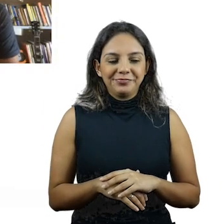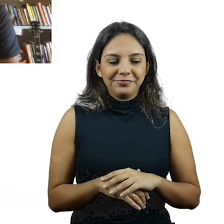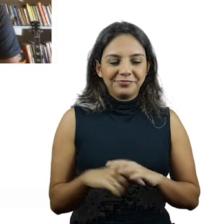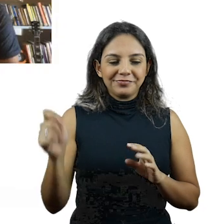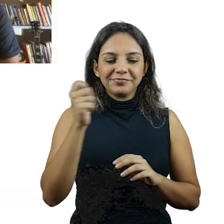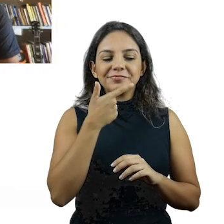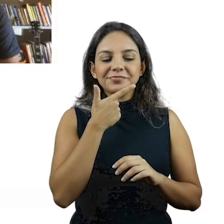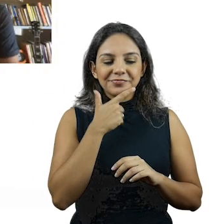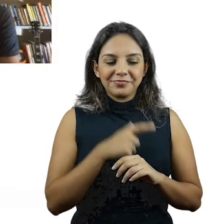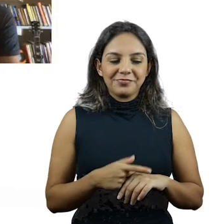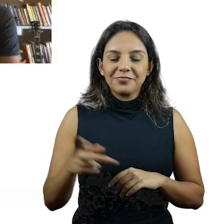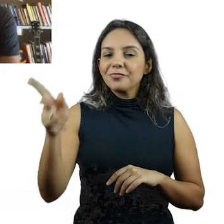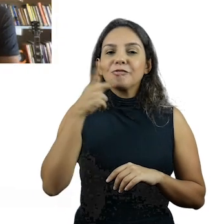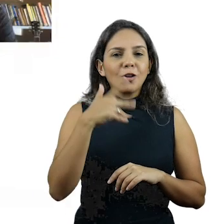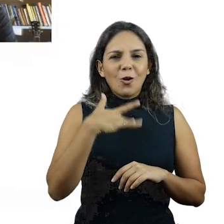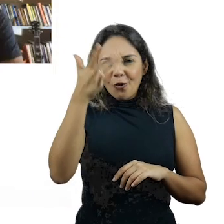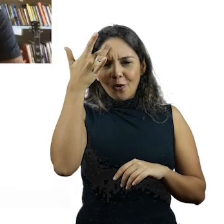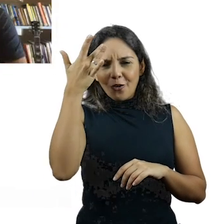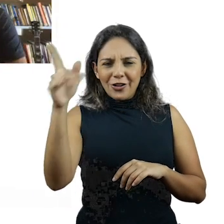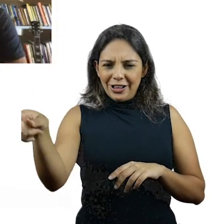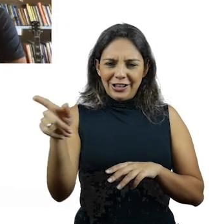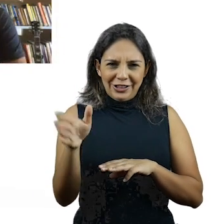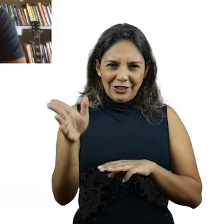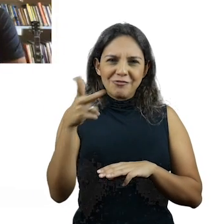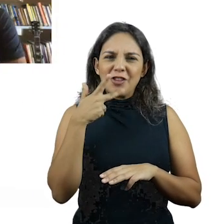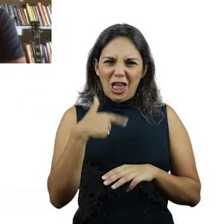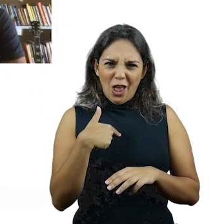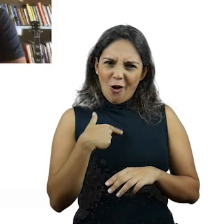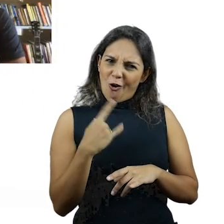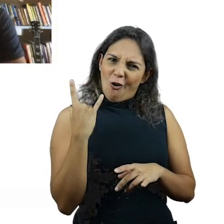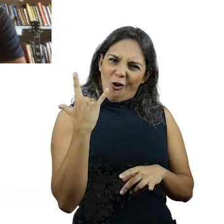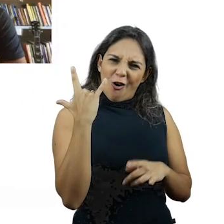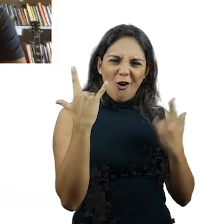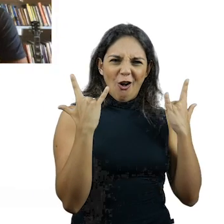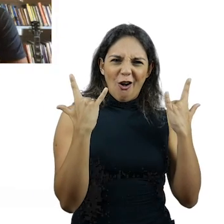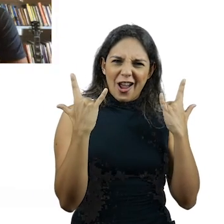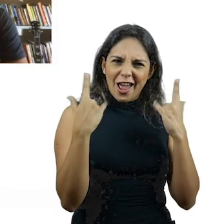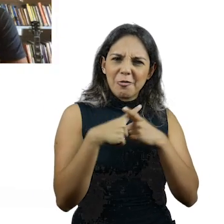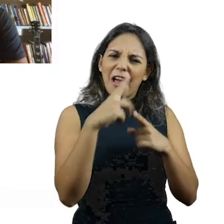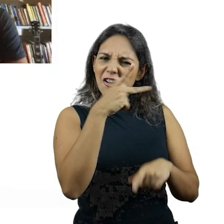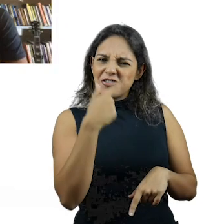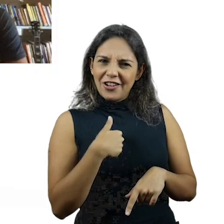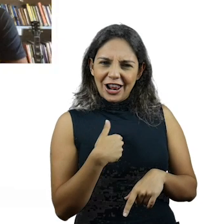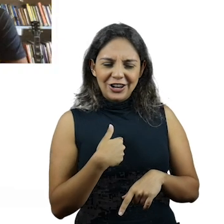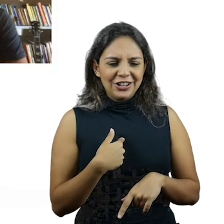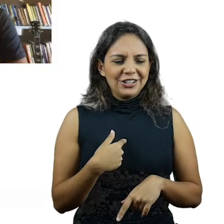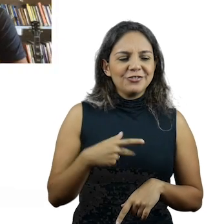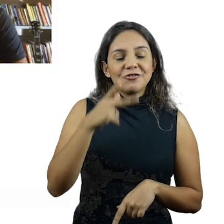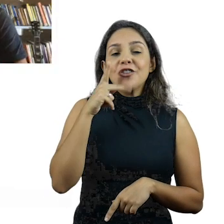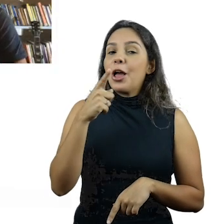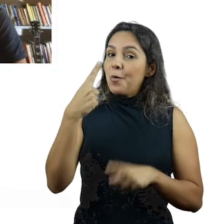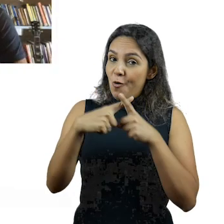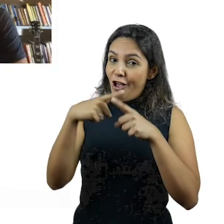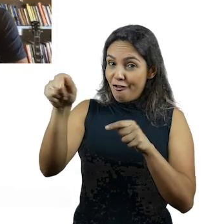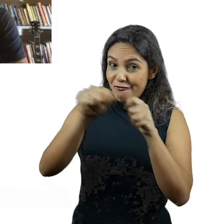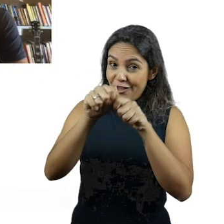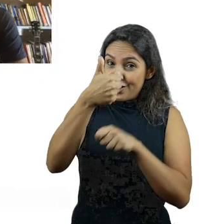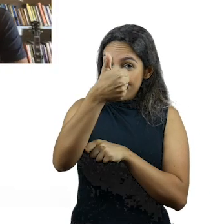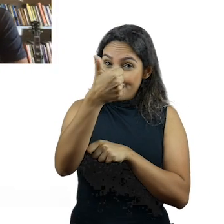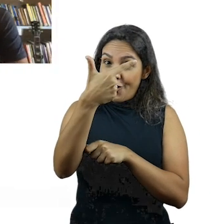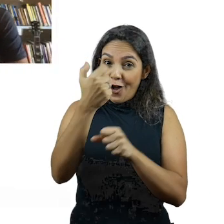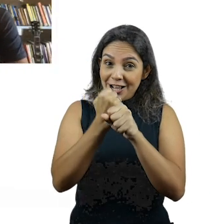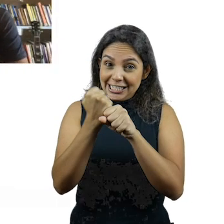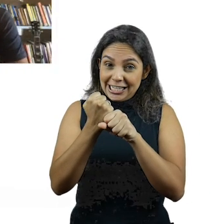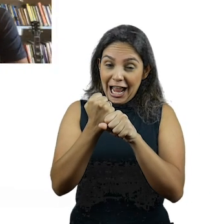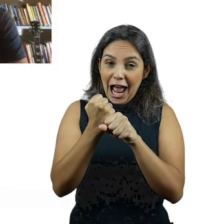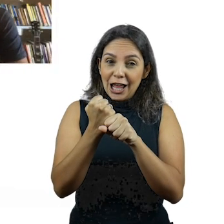Eu não sei de onde você tirou isso, eu sou roqueiro, imagina. Sei, sei, fui eu que fiz 12 anos de programa de